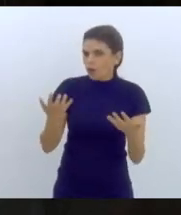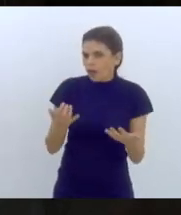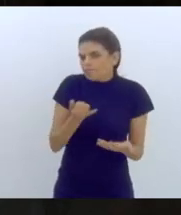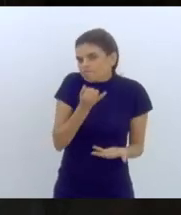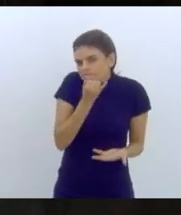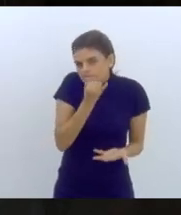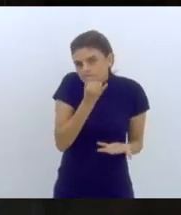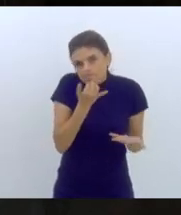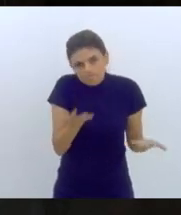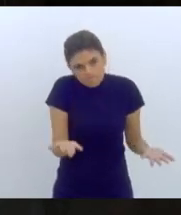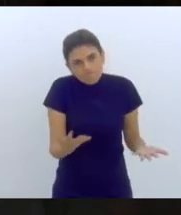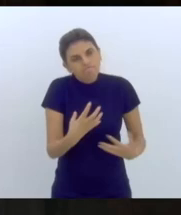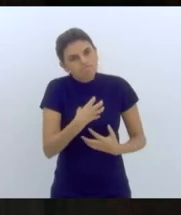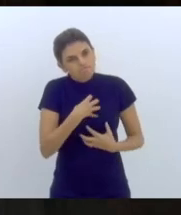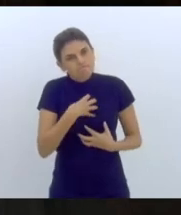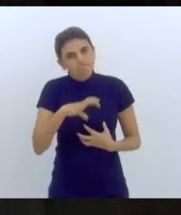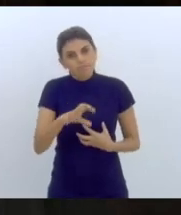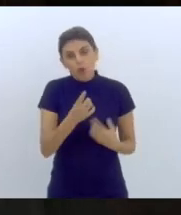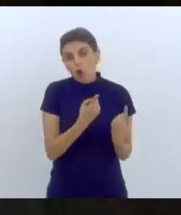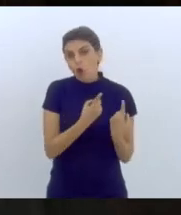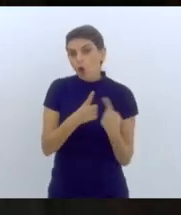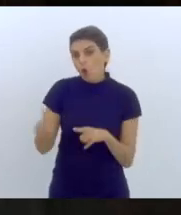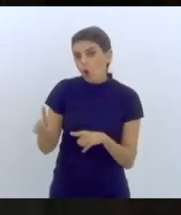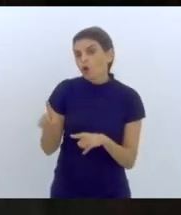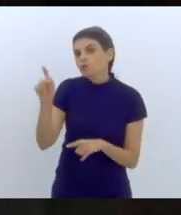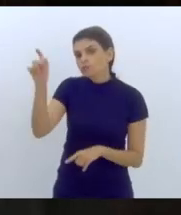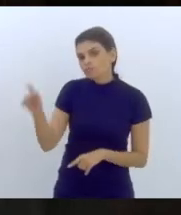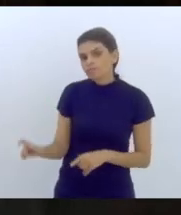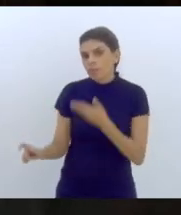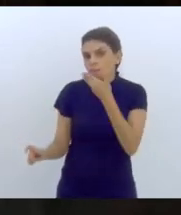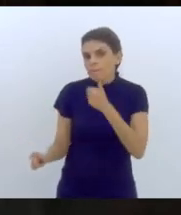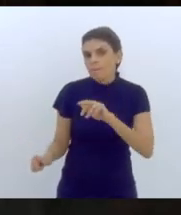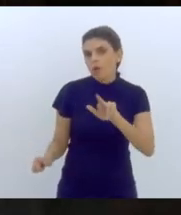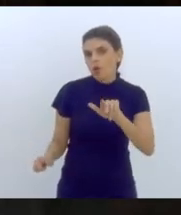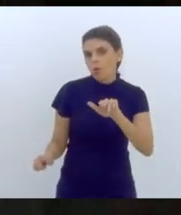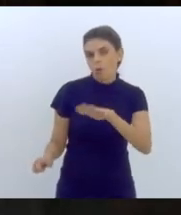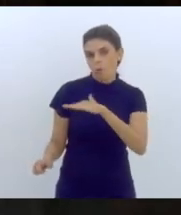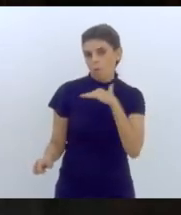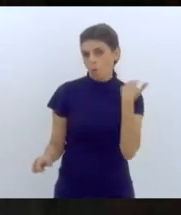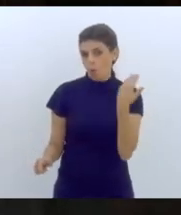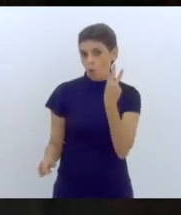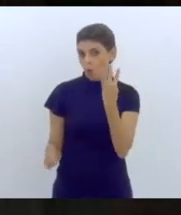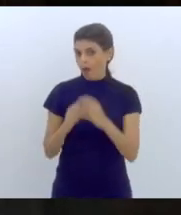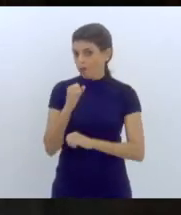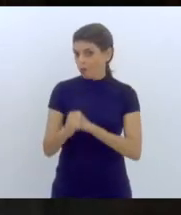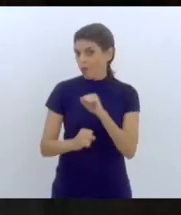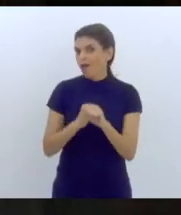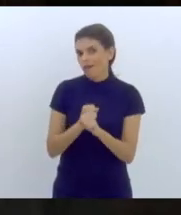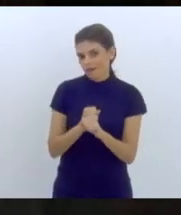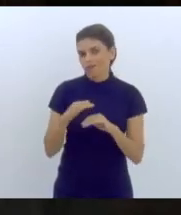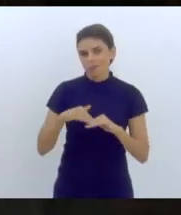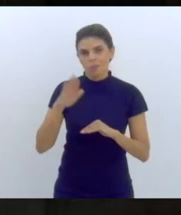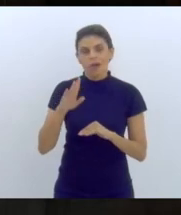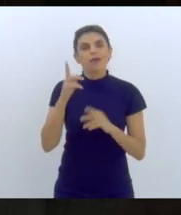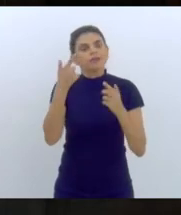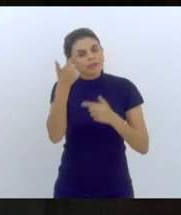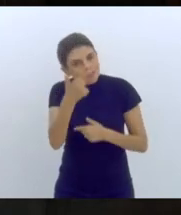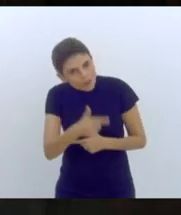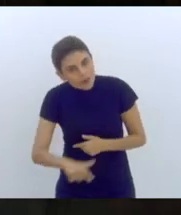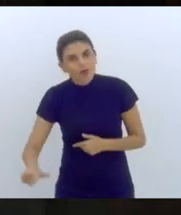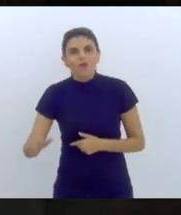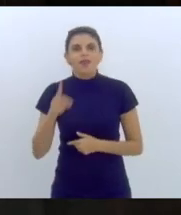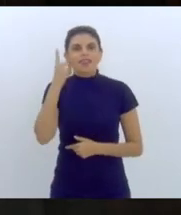um deputado fez aqui contra o meu irmão, que é um morto há mais de 4 anos. Mais uma vez, esses deputados baixam o